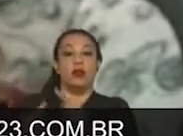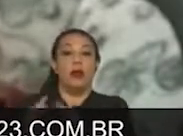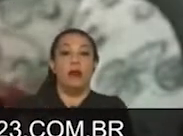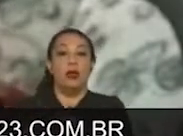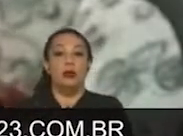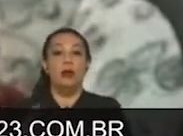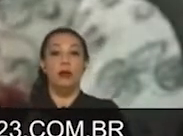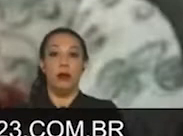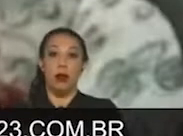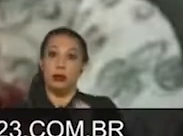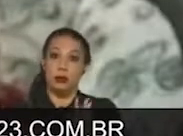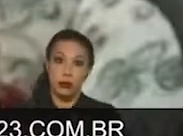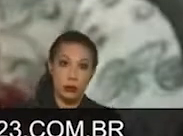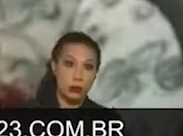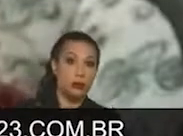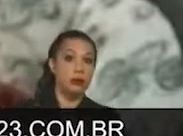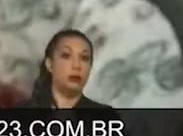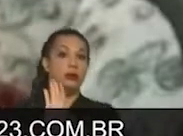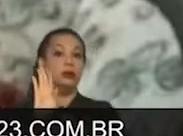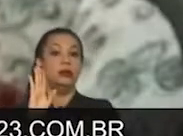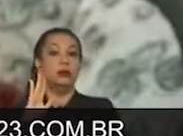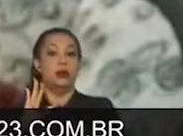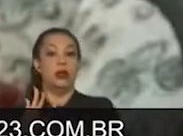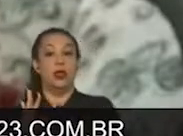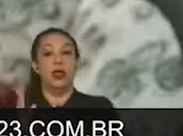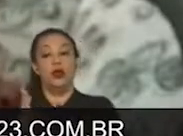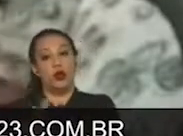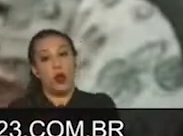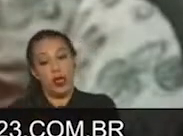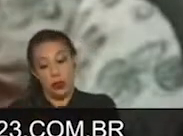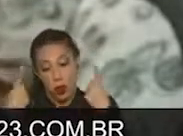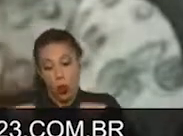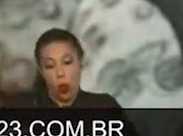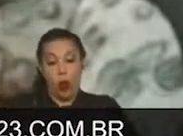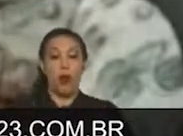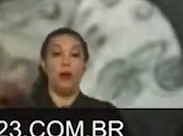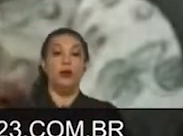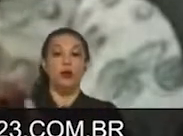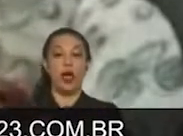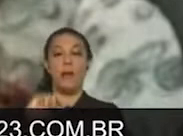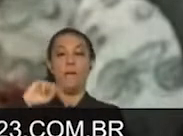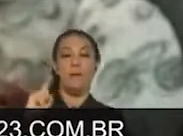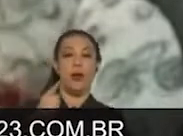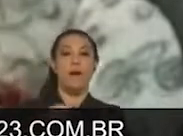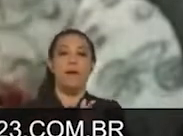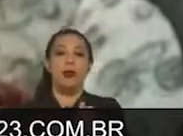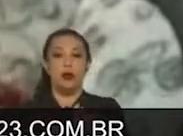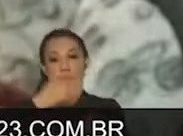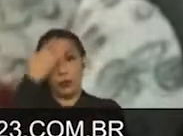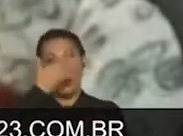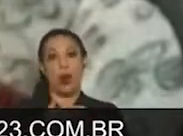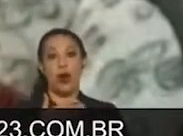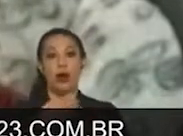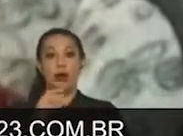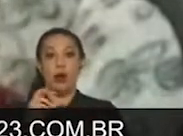isso pode evoluir para o que a gente chama de doença psicossomática. E já tem mil pesquisas aí comprovando que o